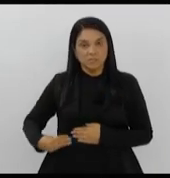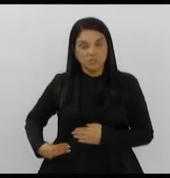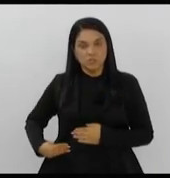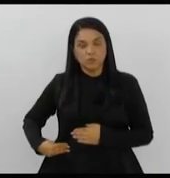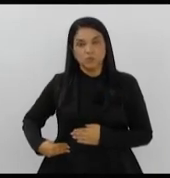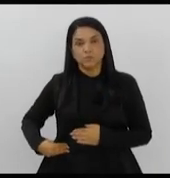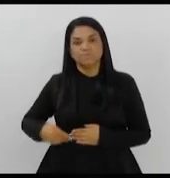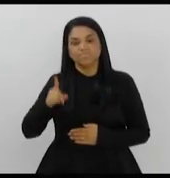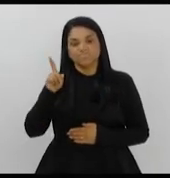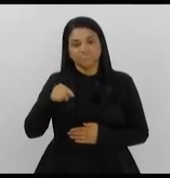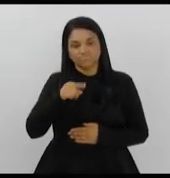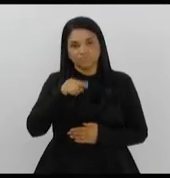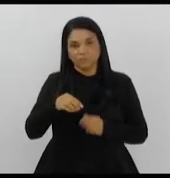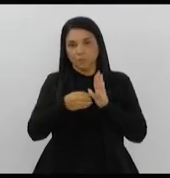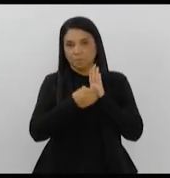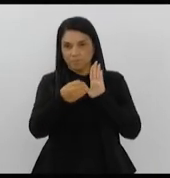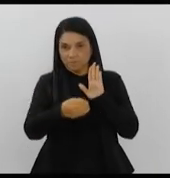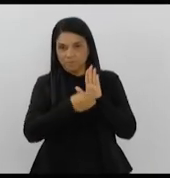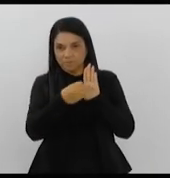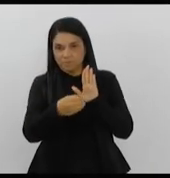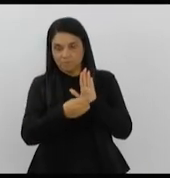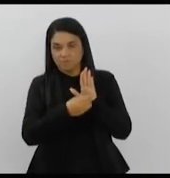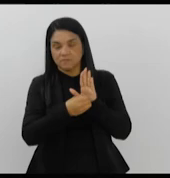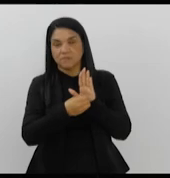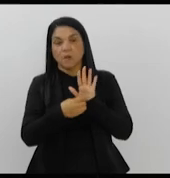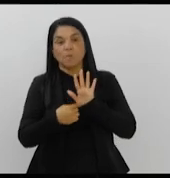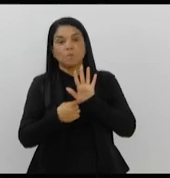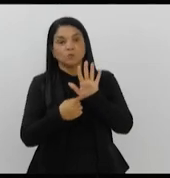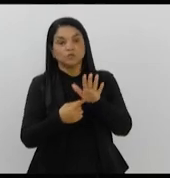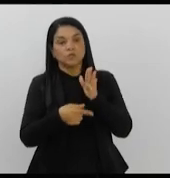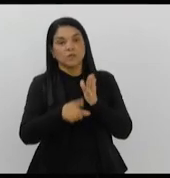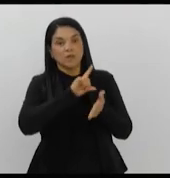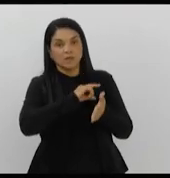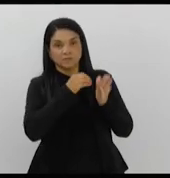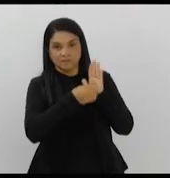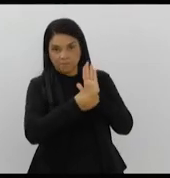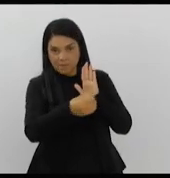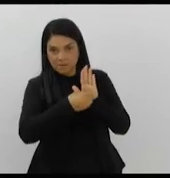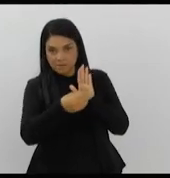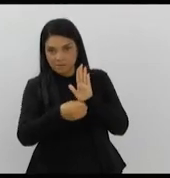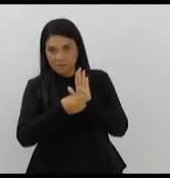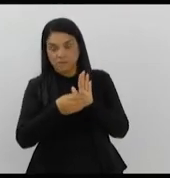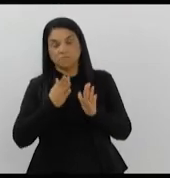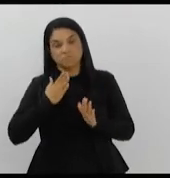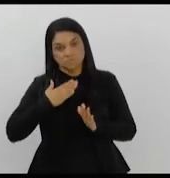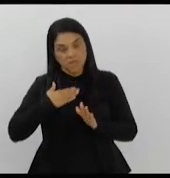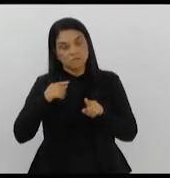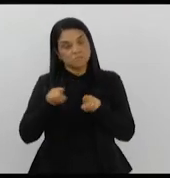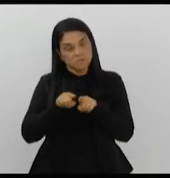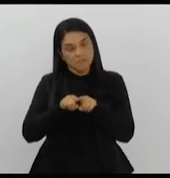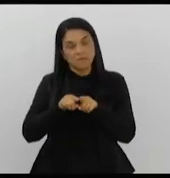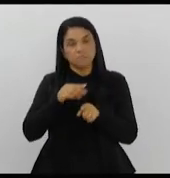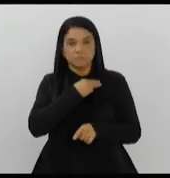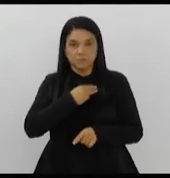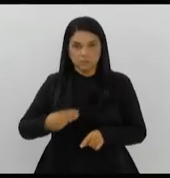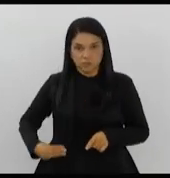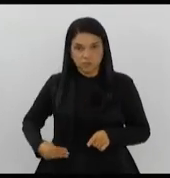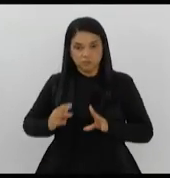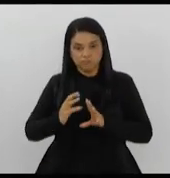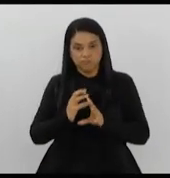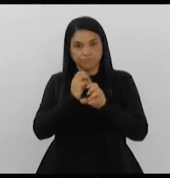parecer, demonstrando que já por pareceres anteriores, inclusive dele, não era a contagem de